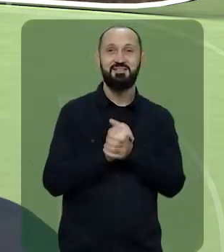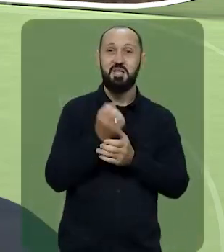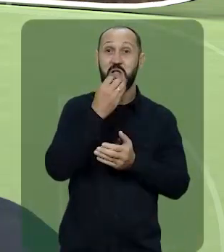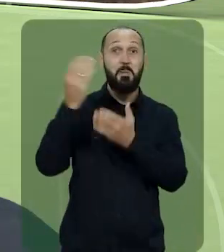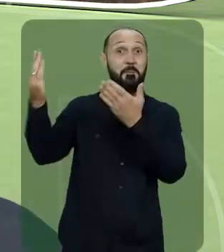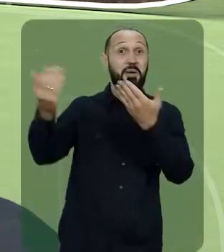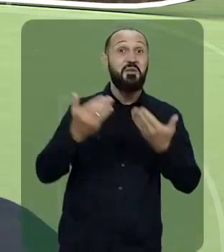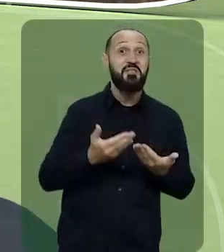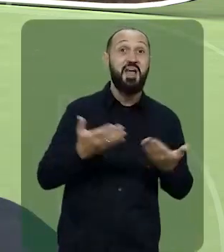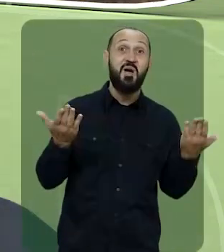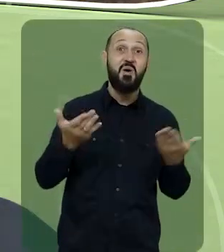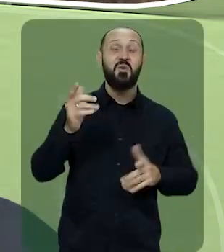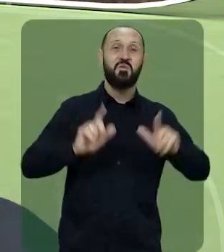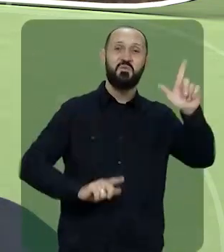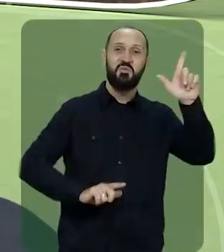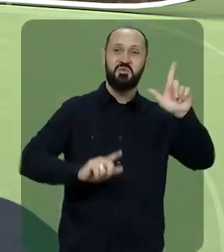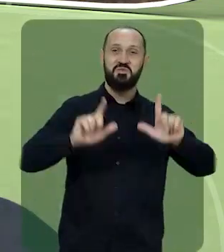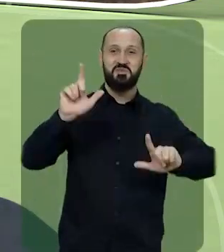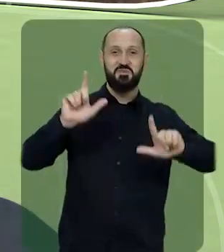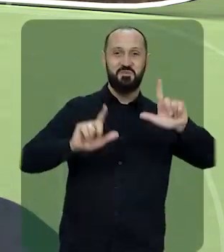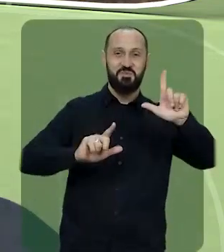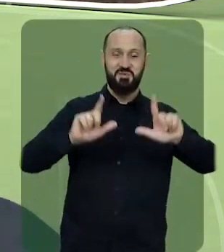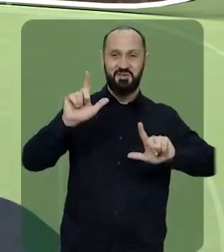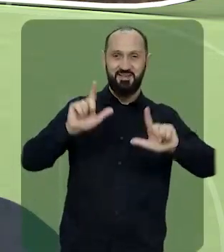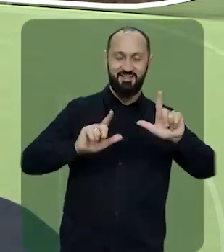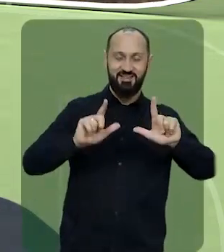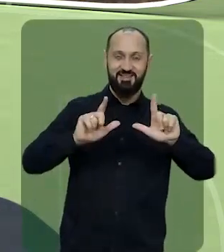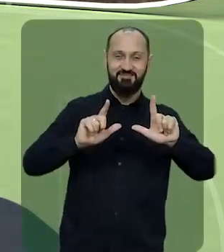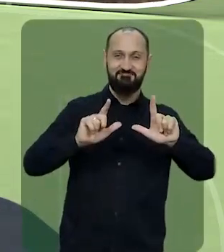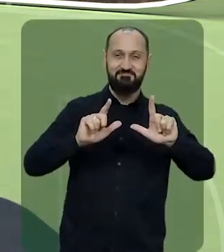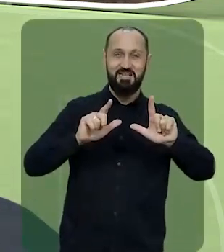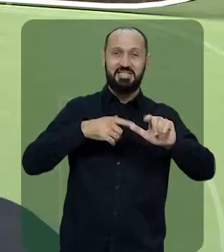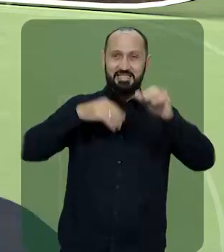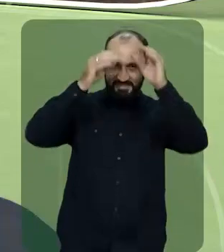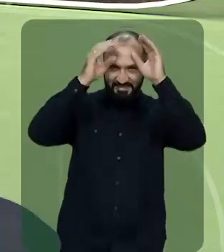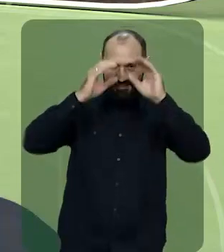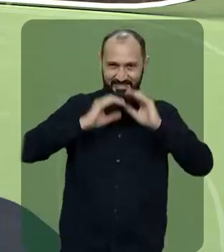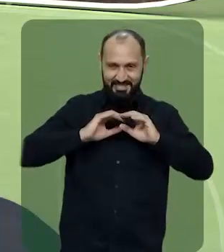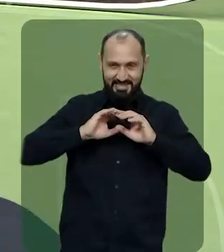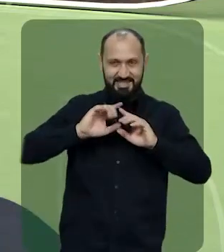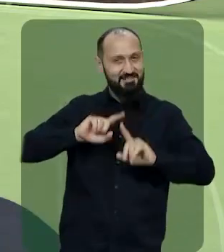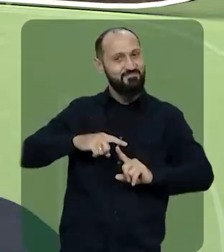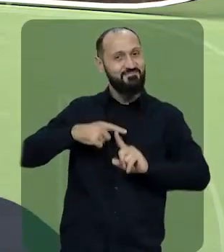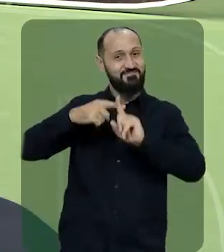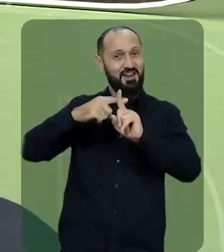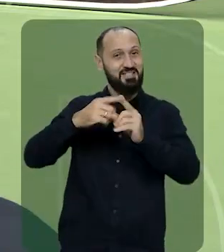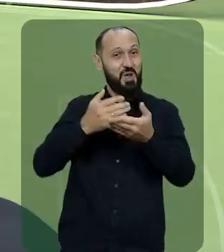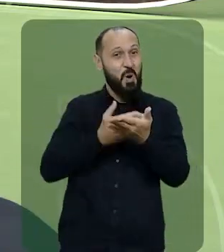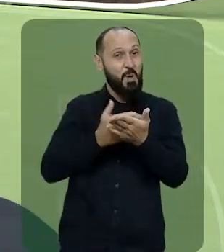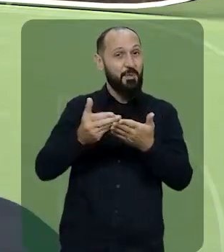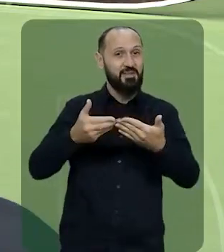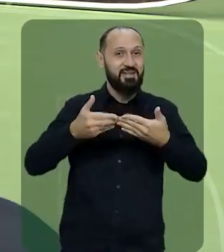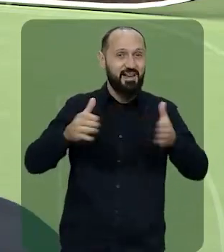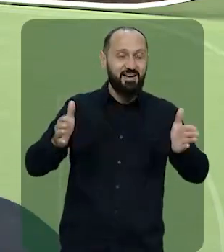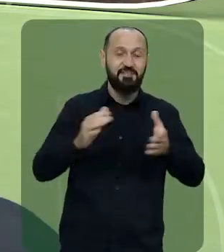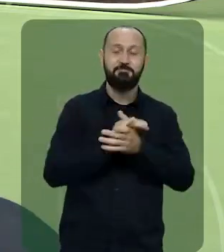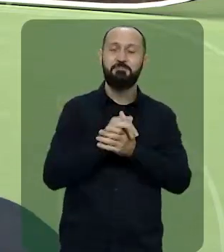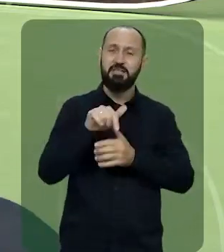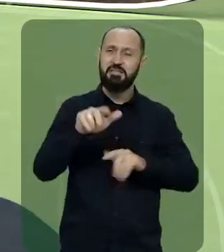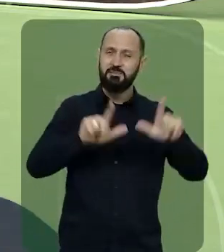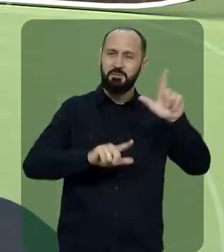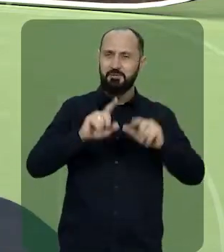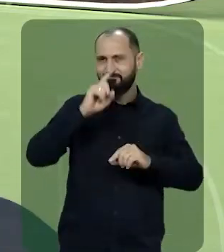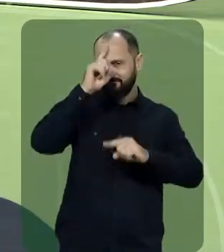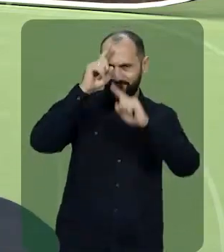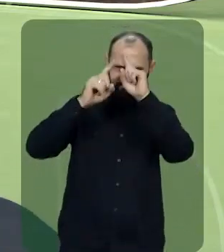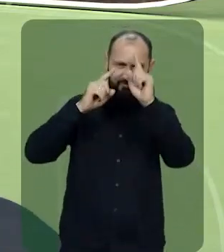Seja muito bem-vinda e bem-vindo. O programa Mais Cidadania está no ar. Esse programa foi